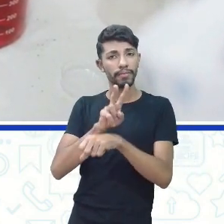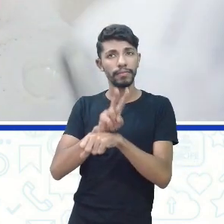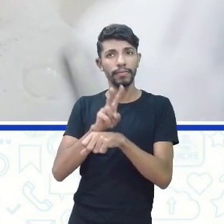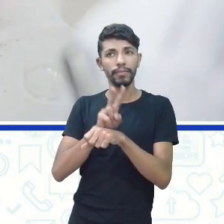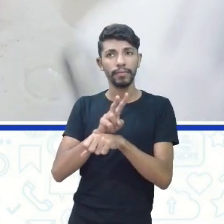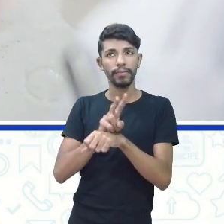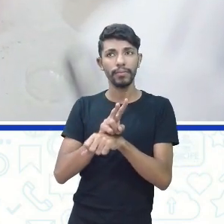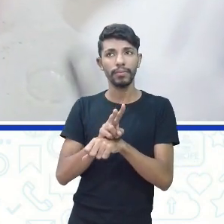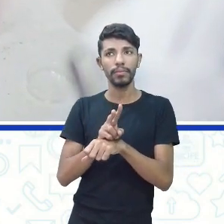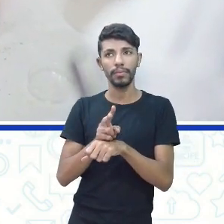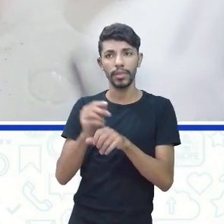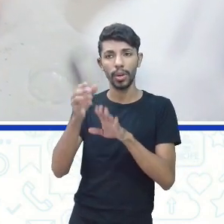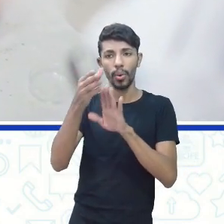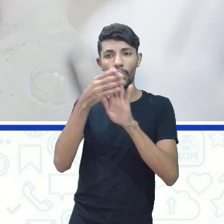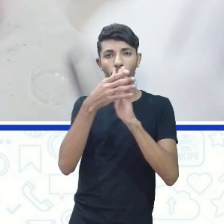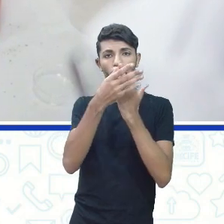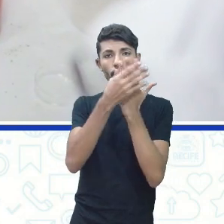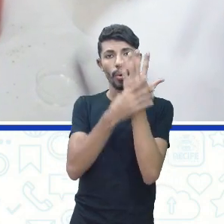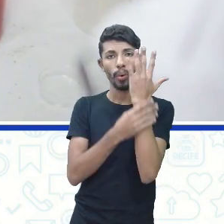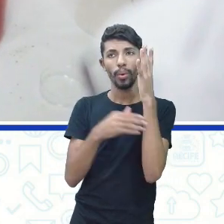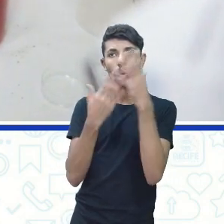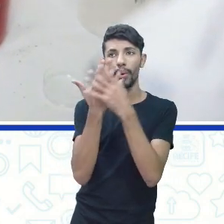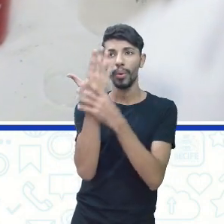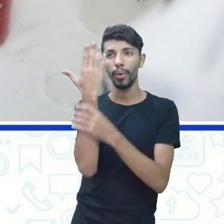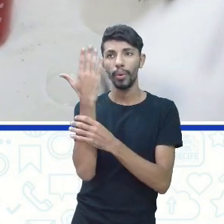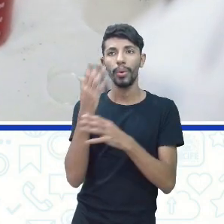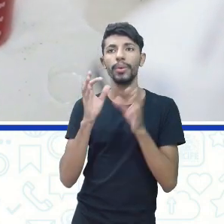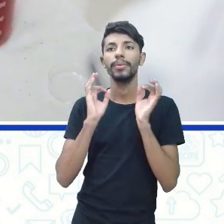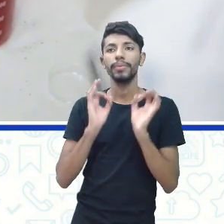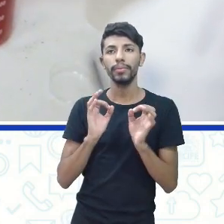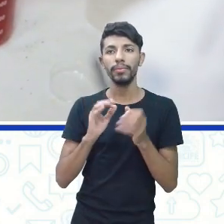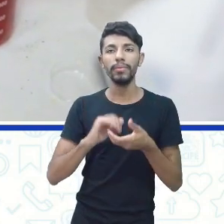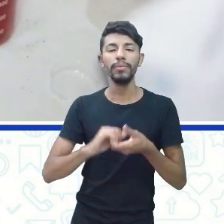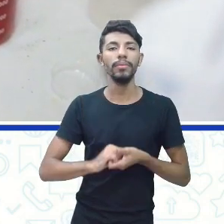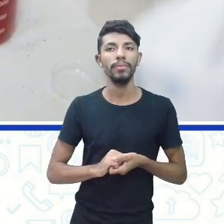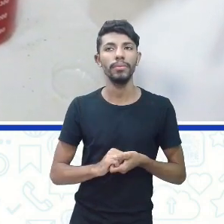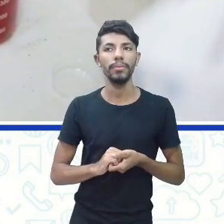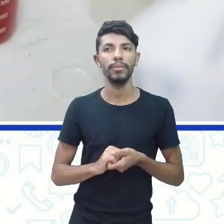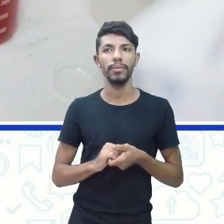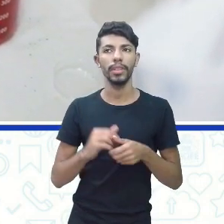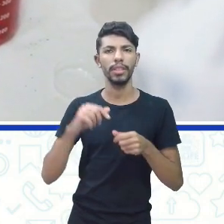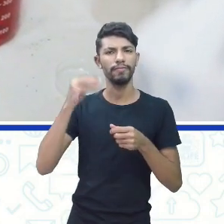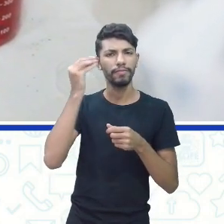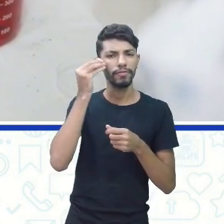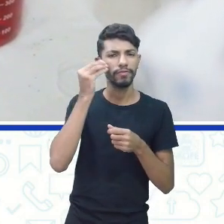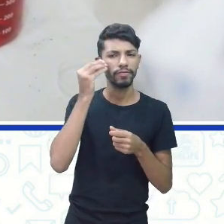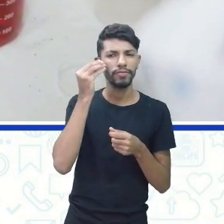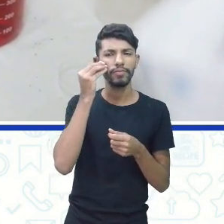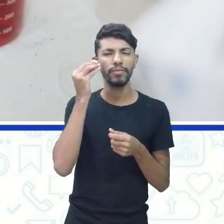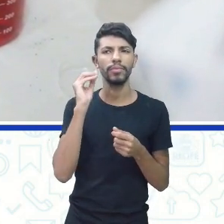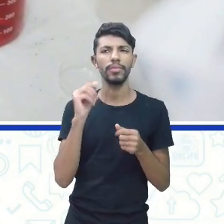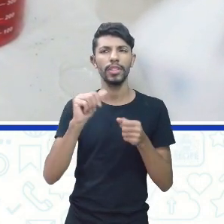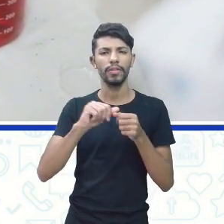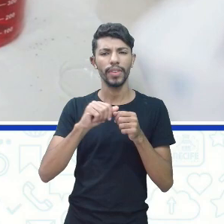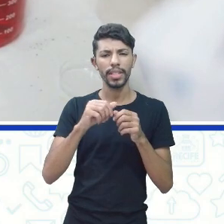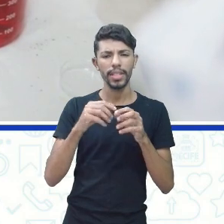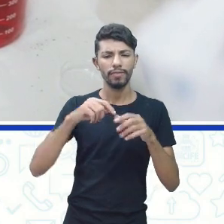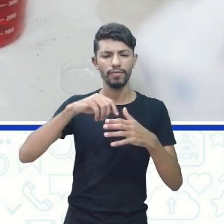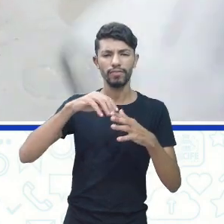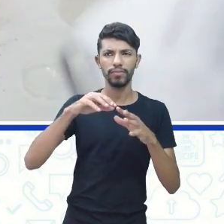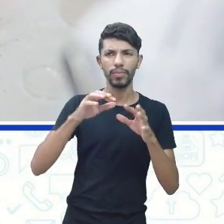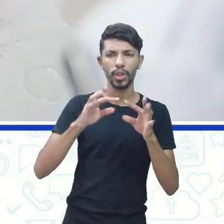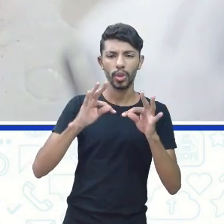que está tendo essa pessoa que está manuseando, fazendo os testes, as composições, tudo